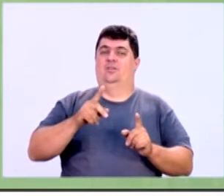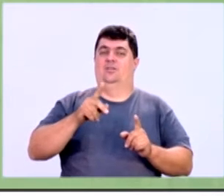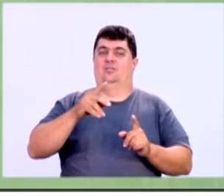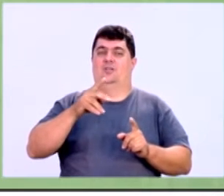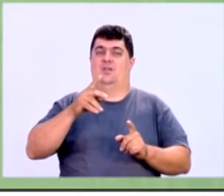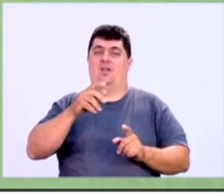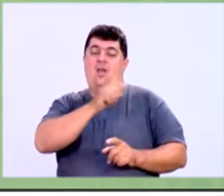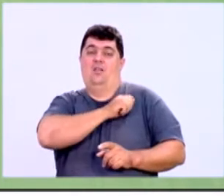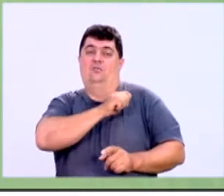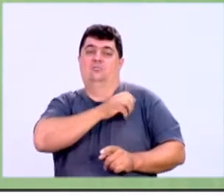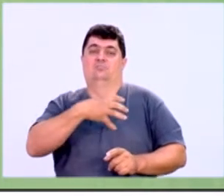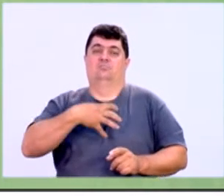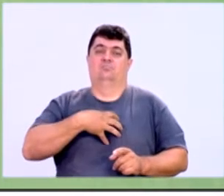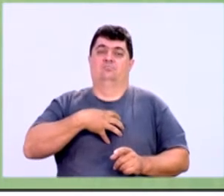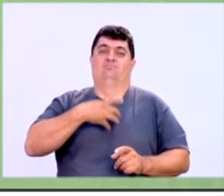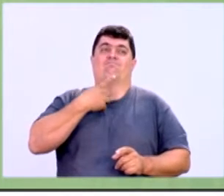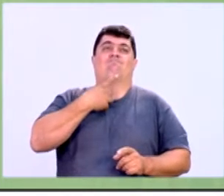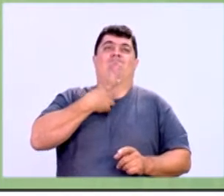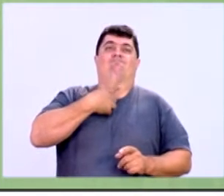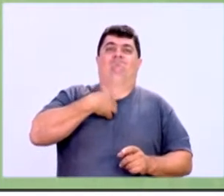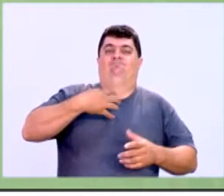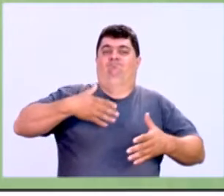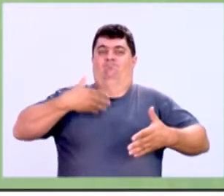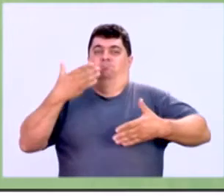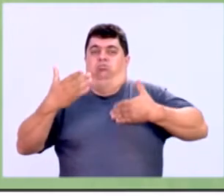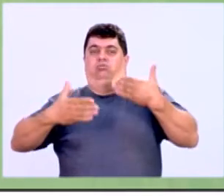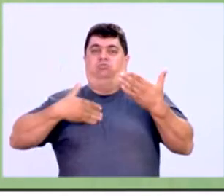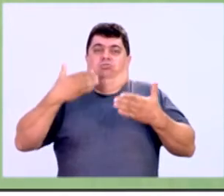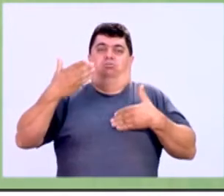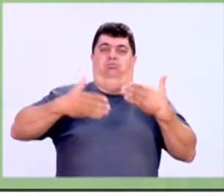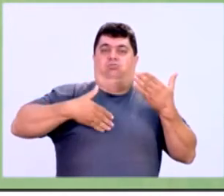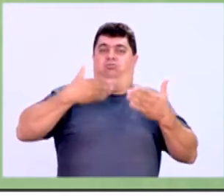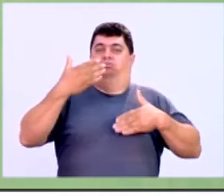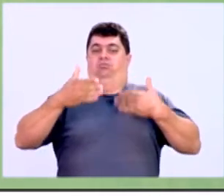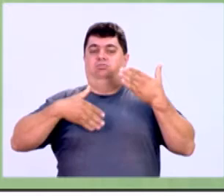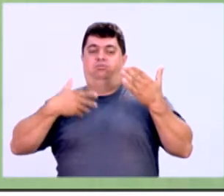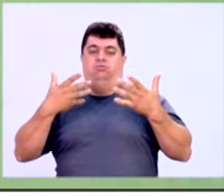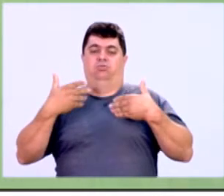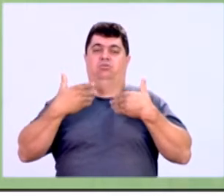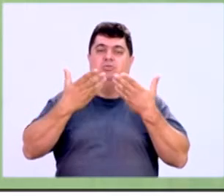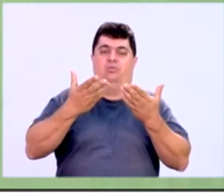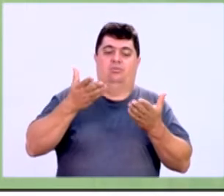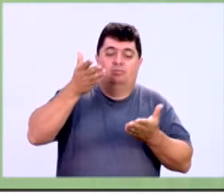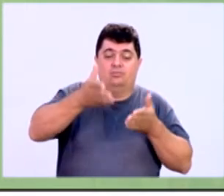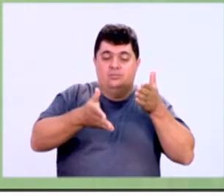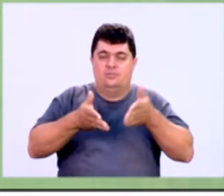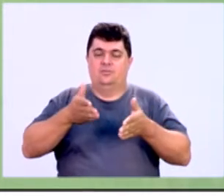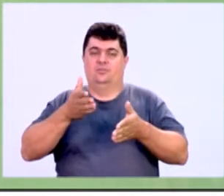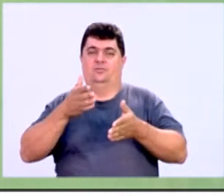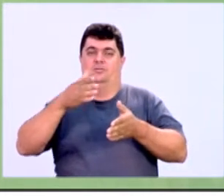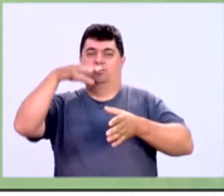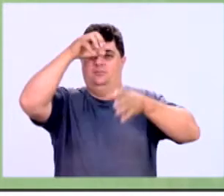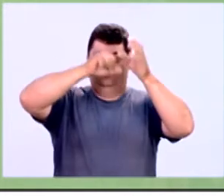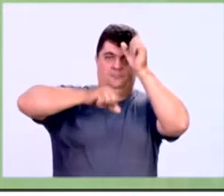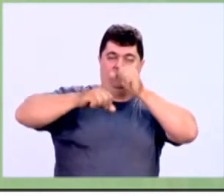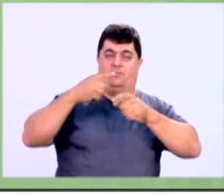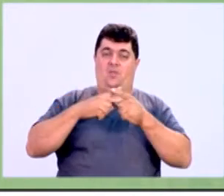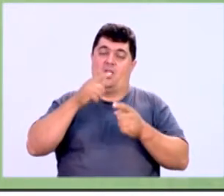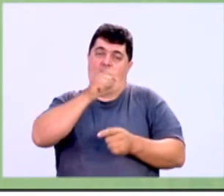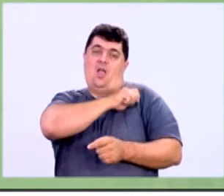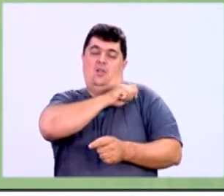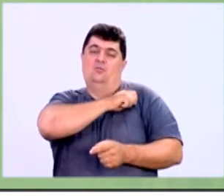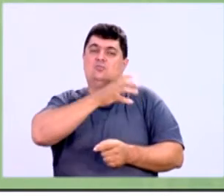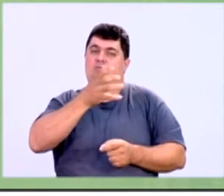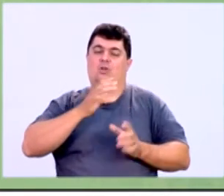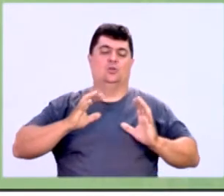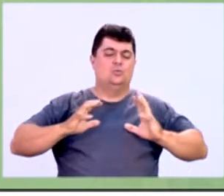conteúdos, né, de forma mais atraente, né, que é isso que o aluno busca hoje em sala de aula, independente da sua faixa